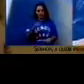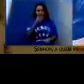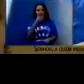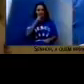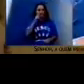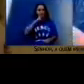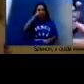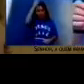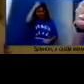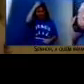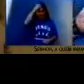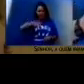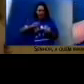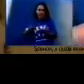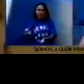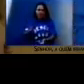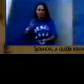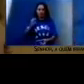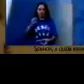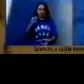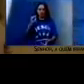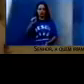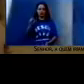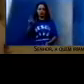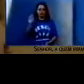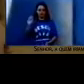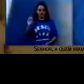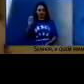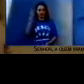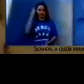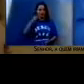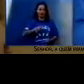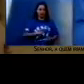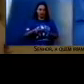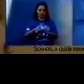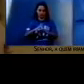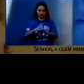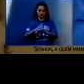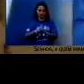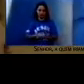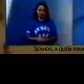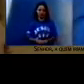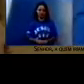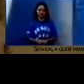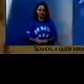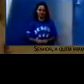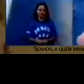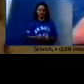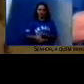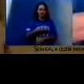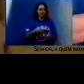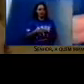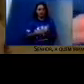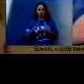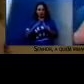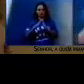indo. Quando chegou em casa, vocês imaginam os comentários no palácio? A princesa está coitada,